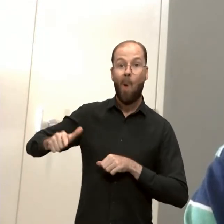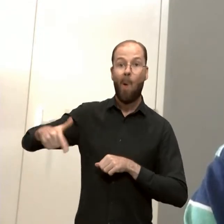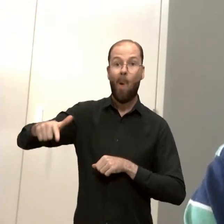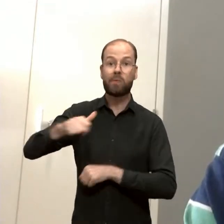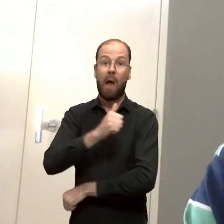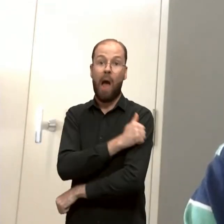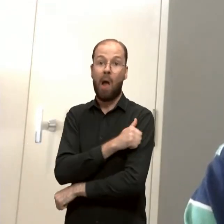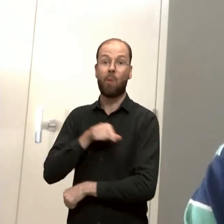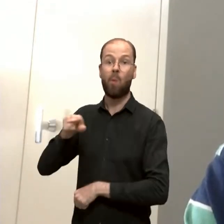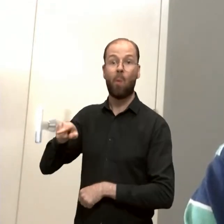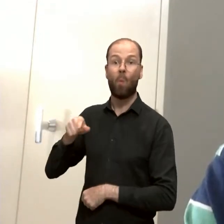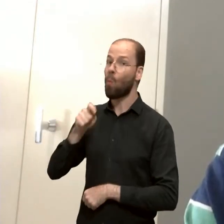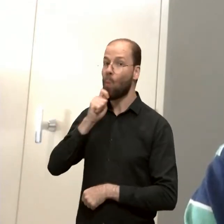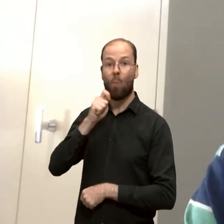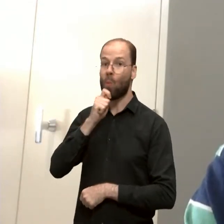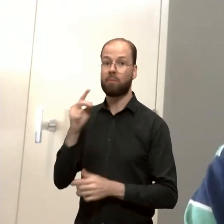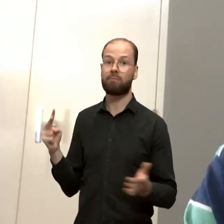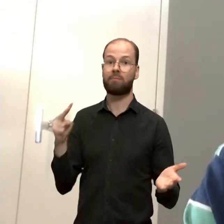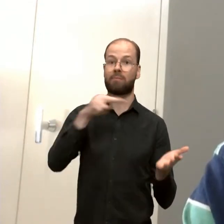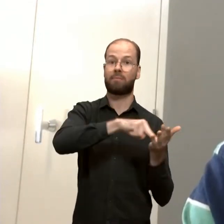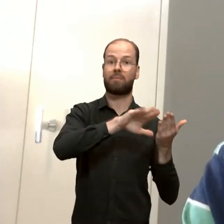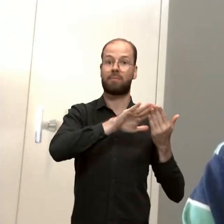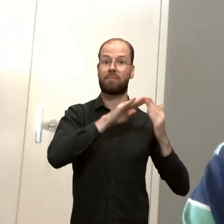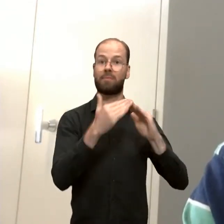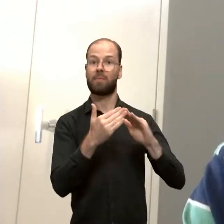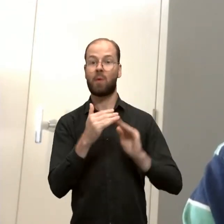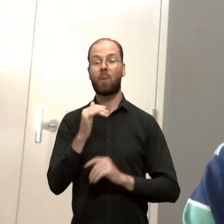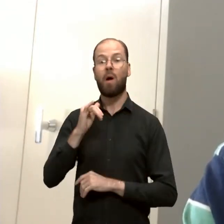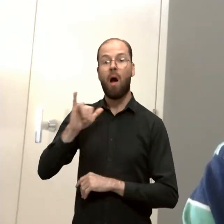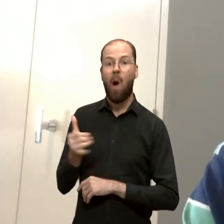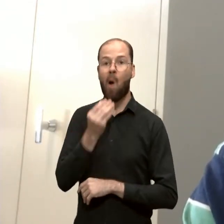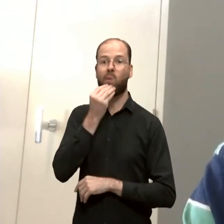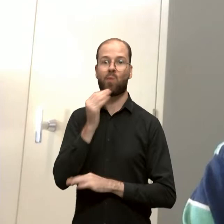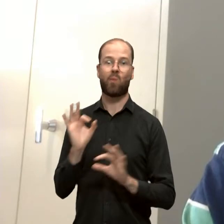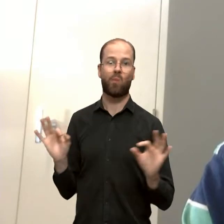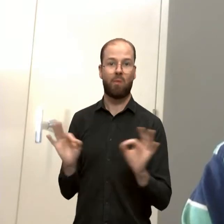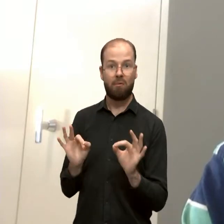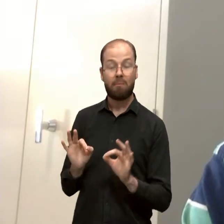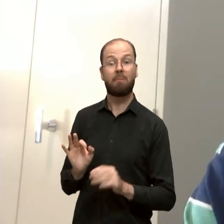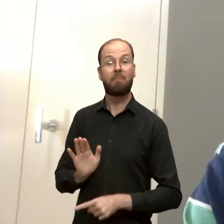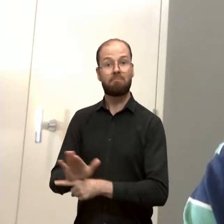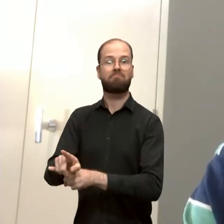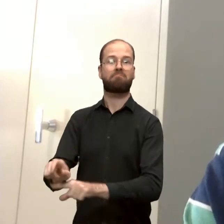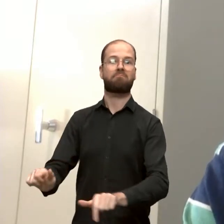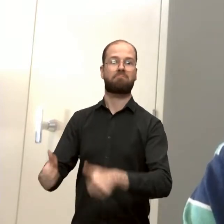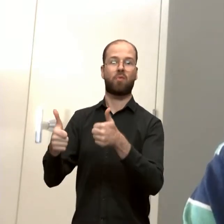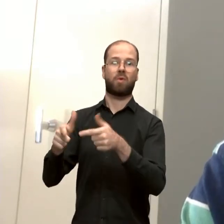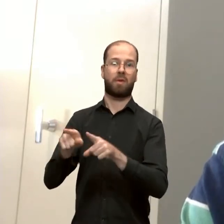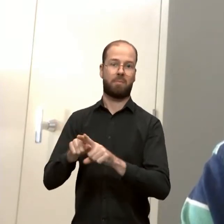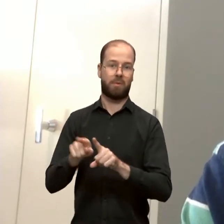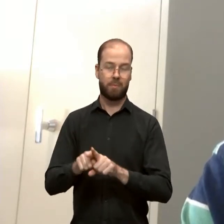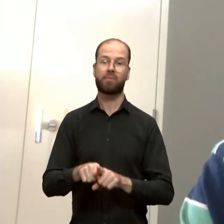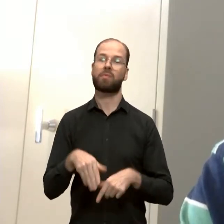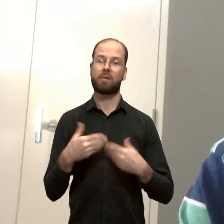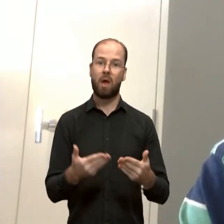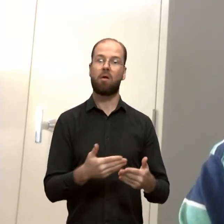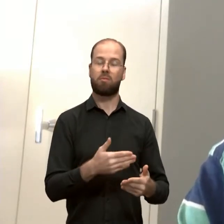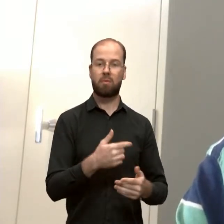de ir. Então, nós entendemos que é um ganho que é multiplicado,